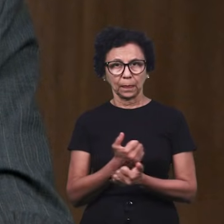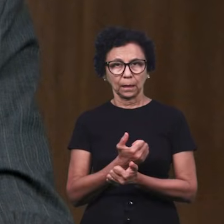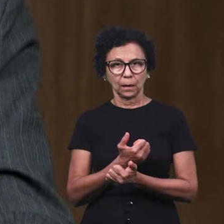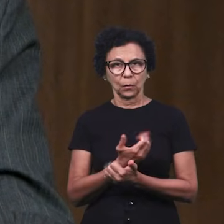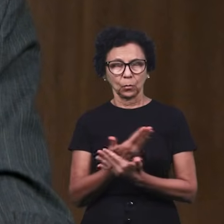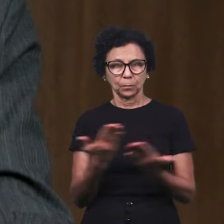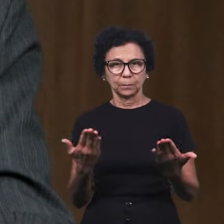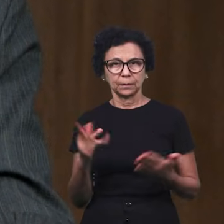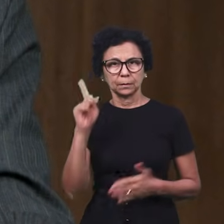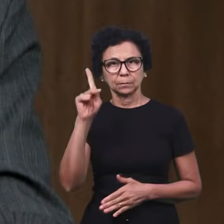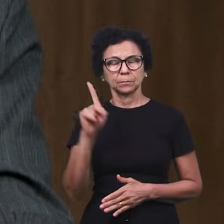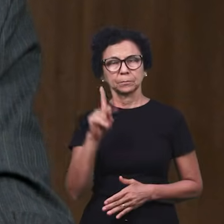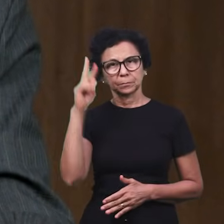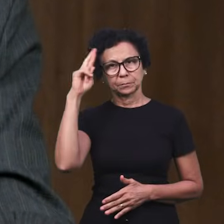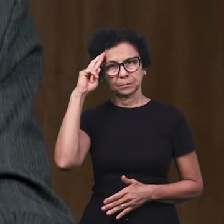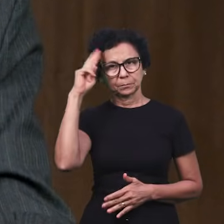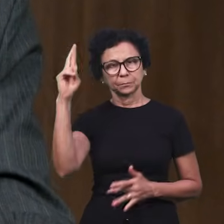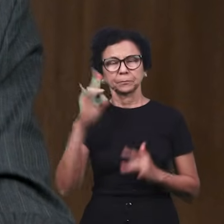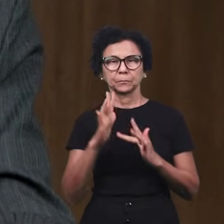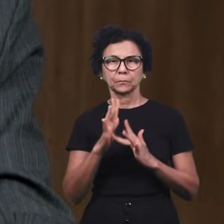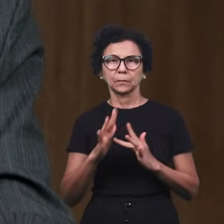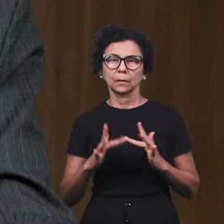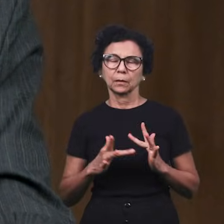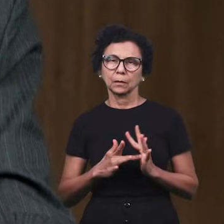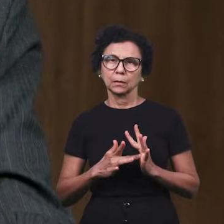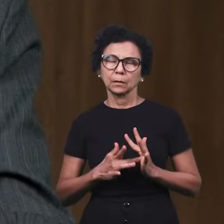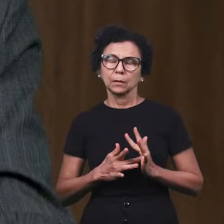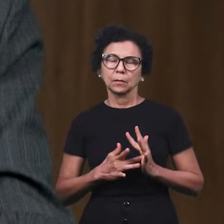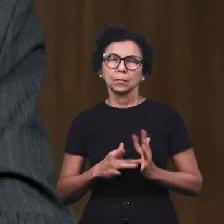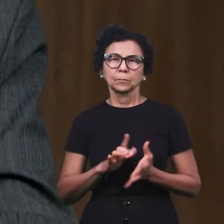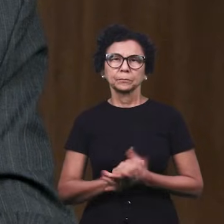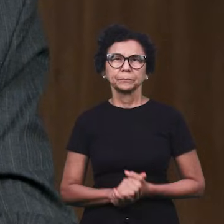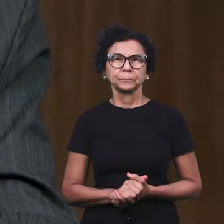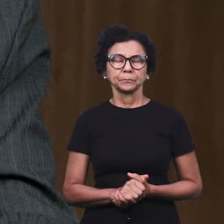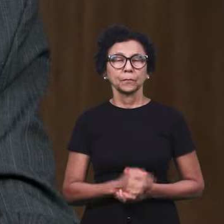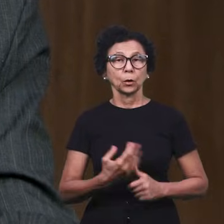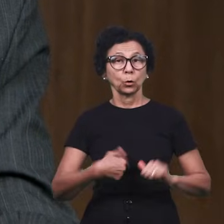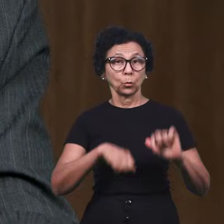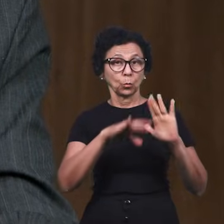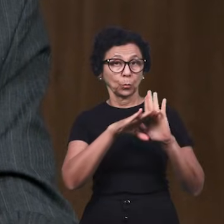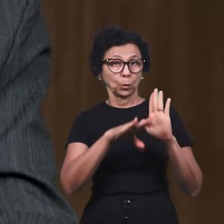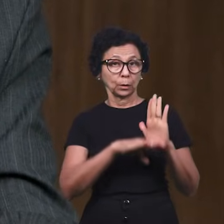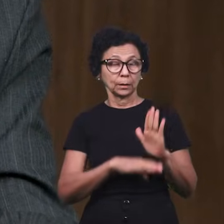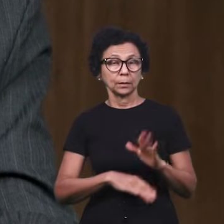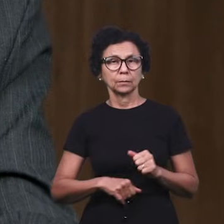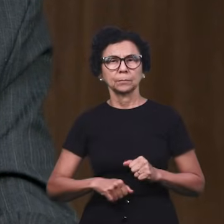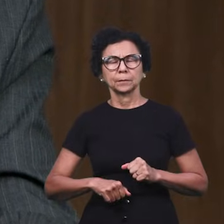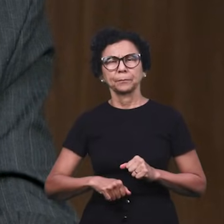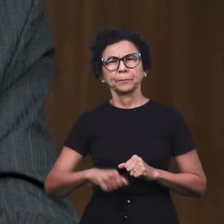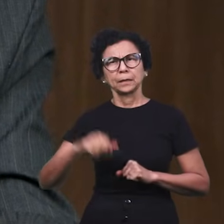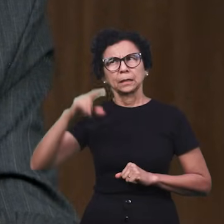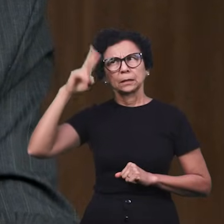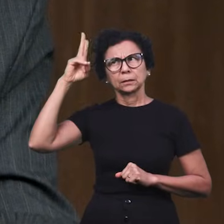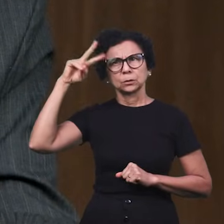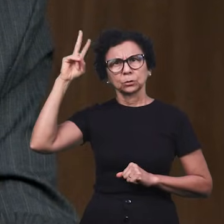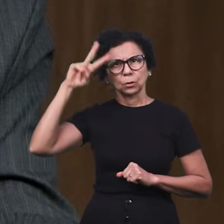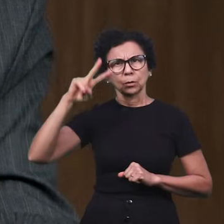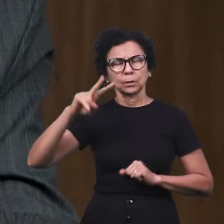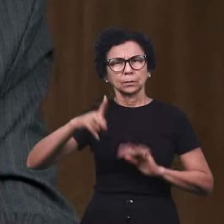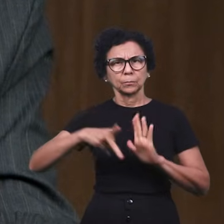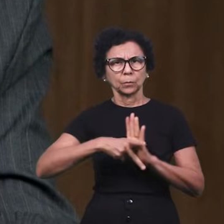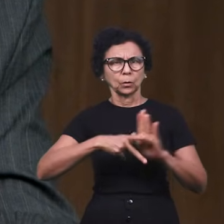Nós saudamos a todos com a paz do Senhor Jesus. Estamos no programa A História do